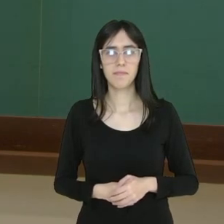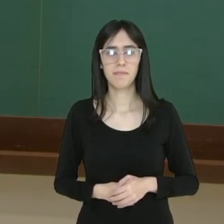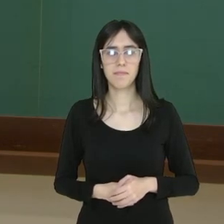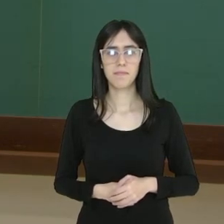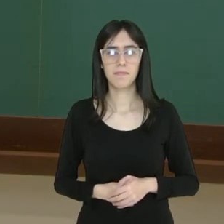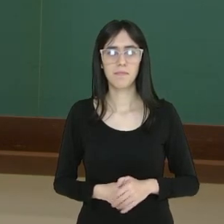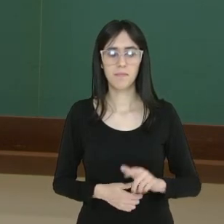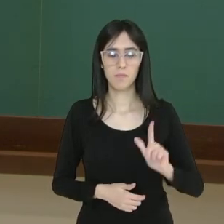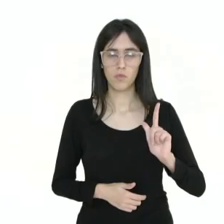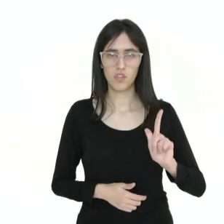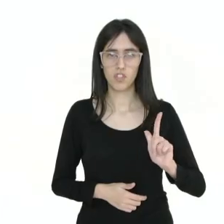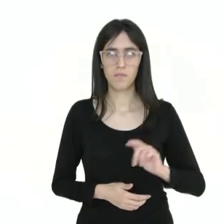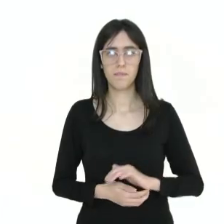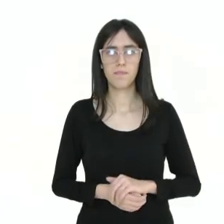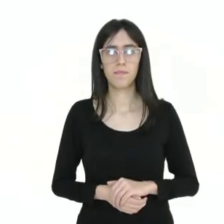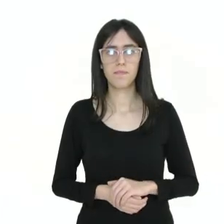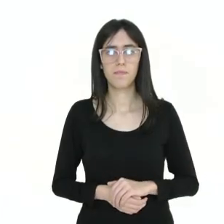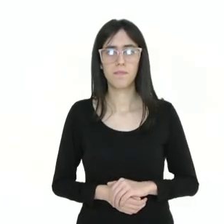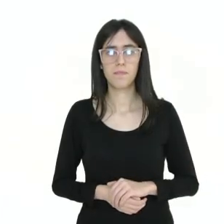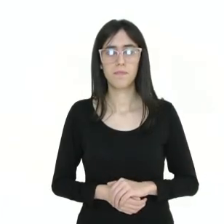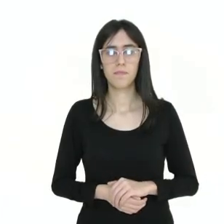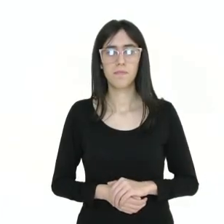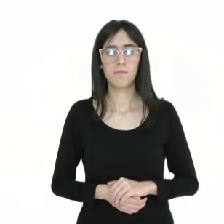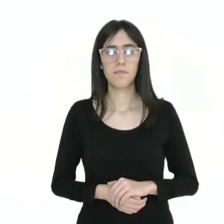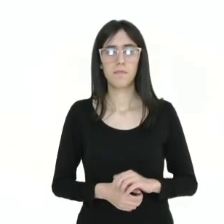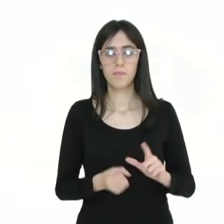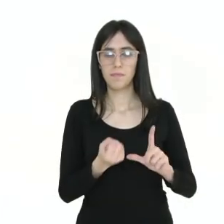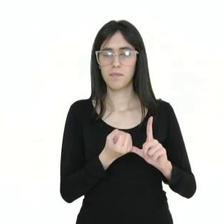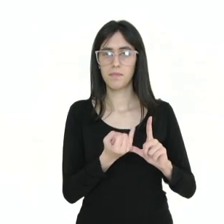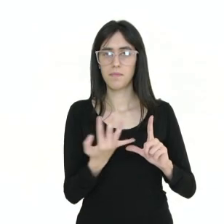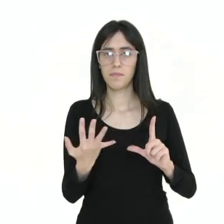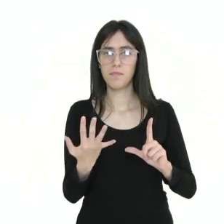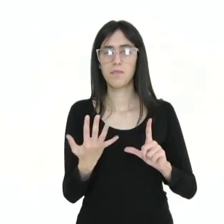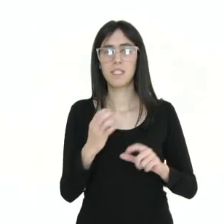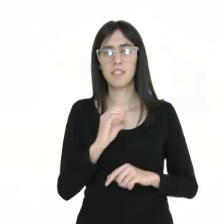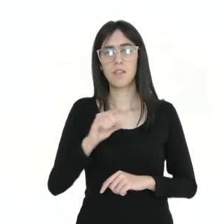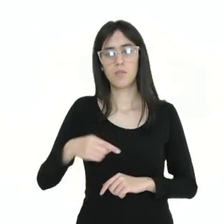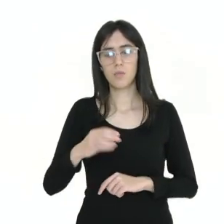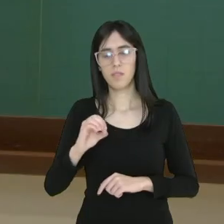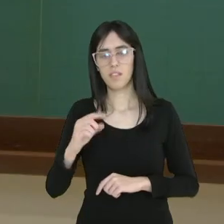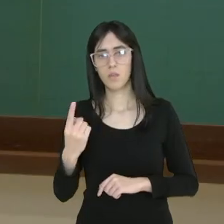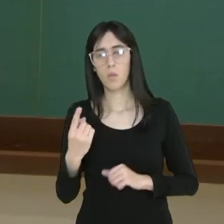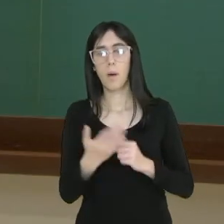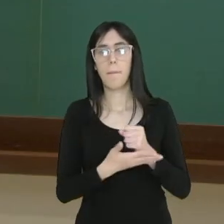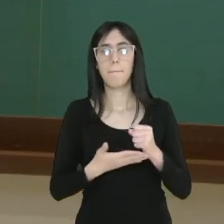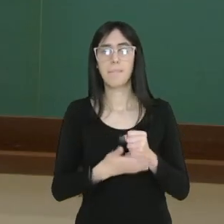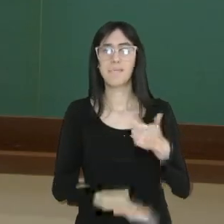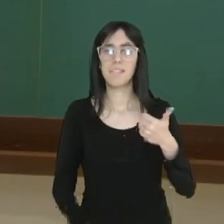Letra G. Logaritmo de 0,01 na base 10.